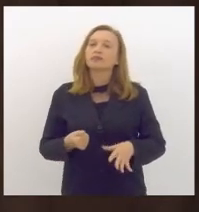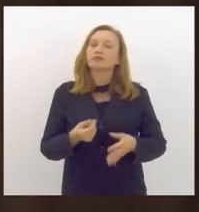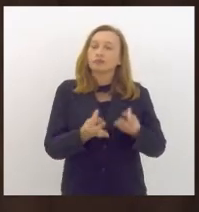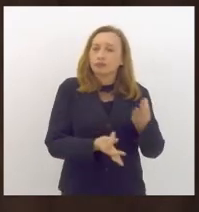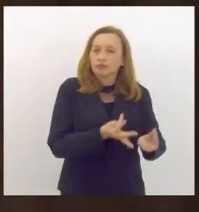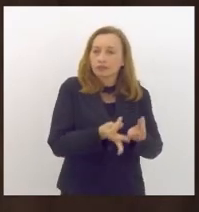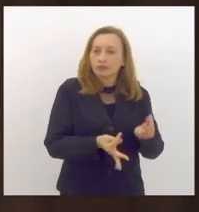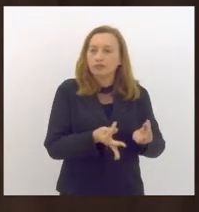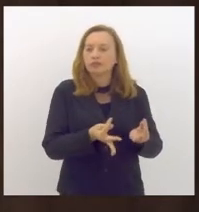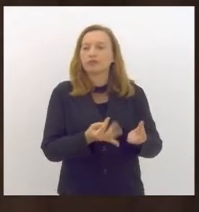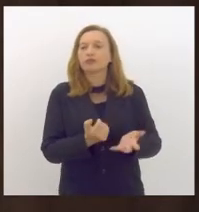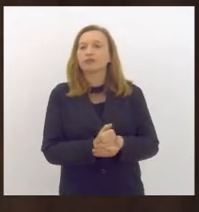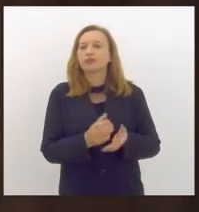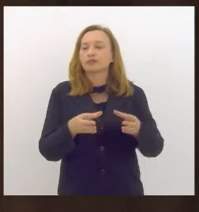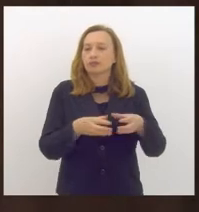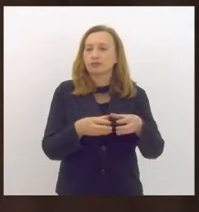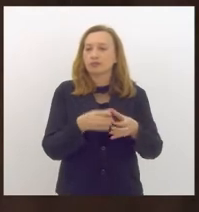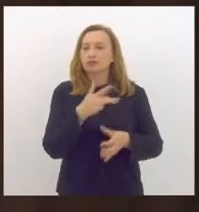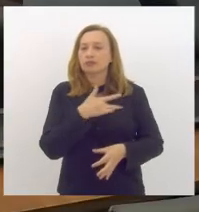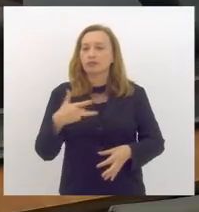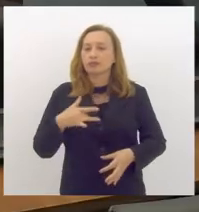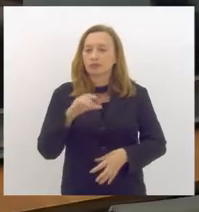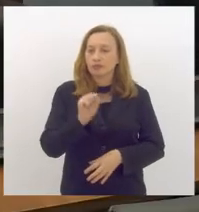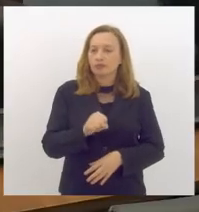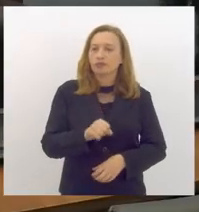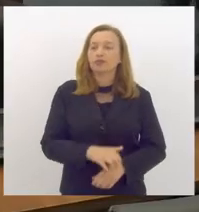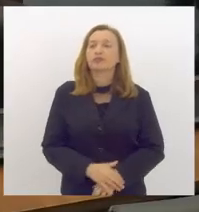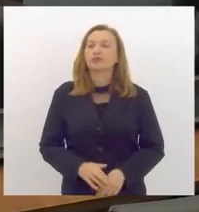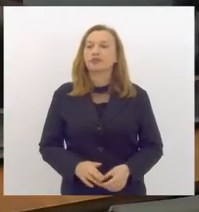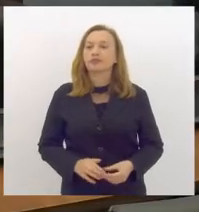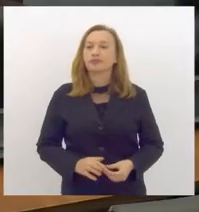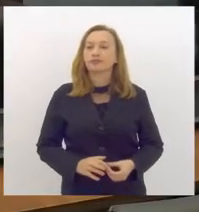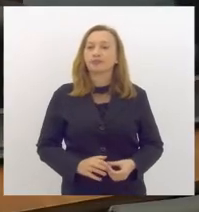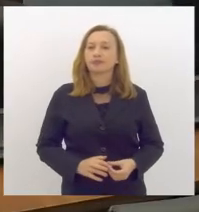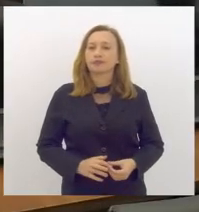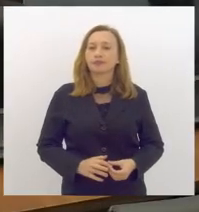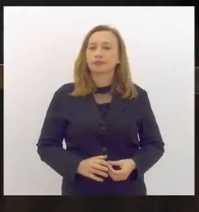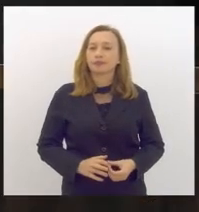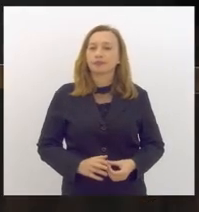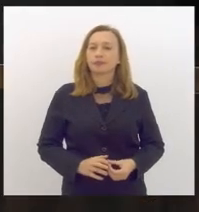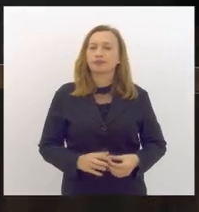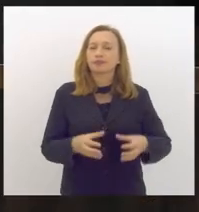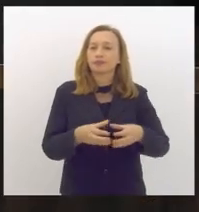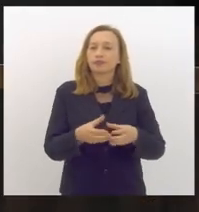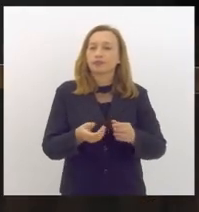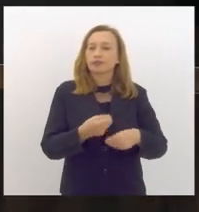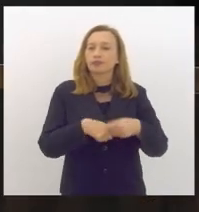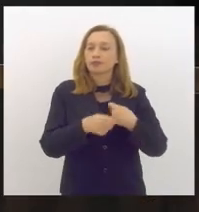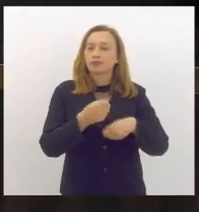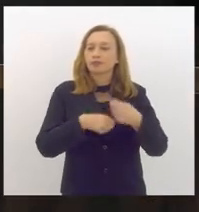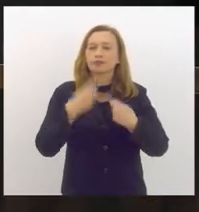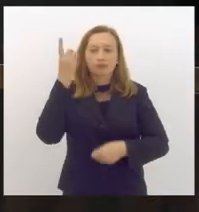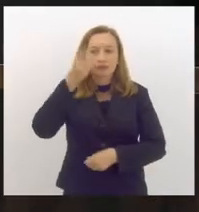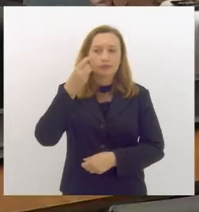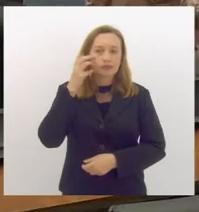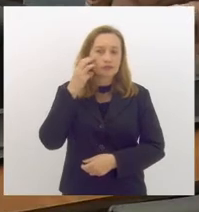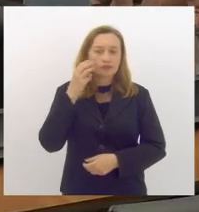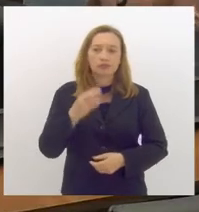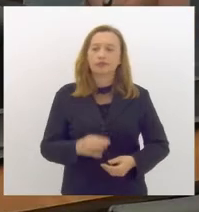diferenciado. Pela Comissão de Saúde, parecer favorável. Pela Comissão de Economia, deputado Valdeir Carneiro.